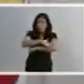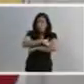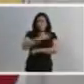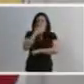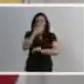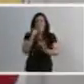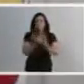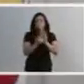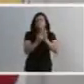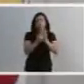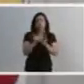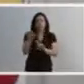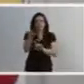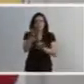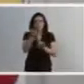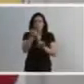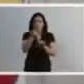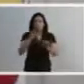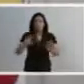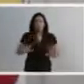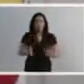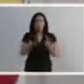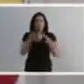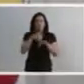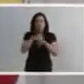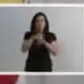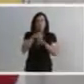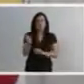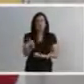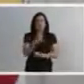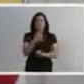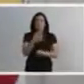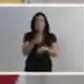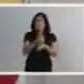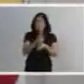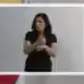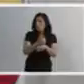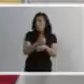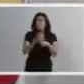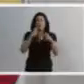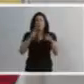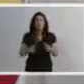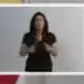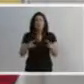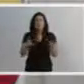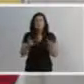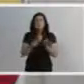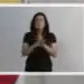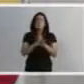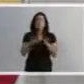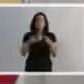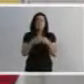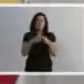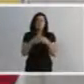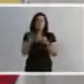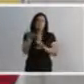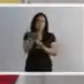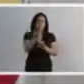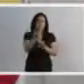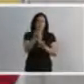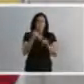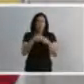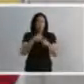artistas visando o turismo incentivar novos artistas a um local adequado a esta classe que representa com orgulho a nossa